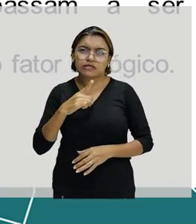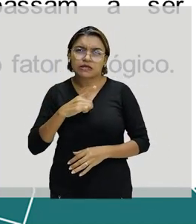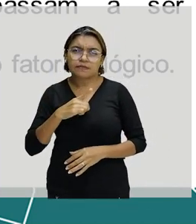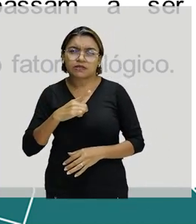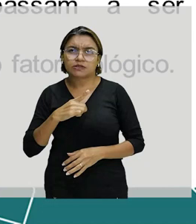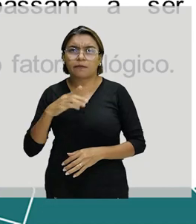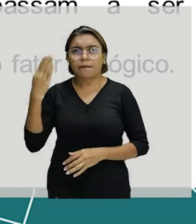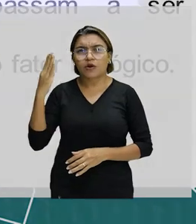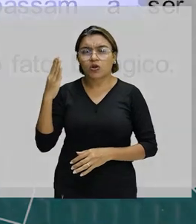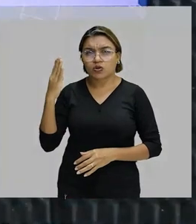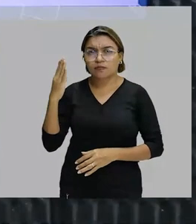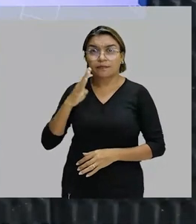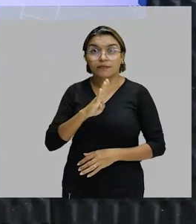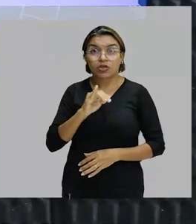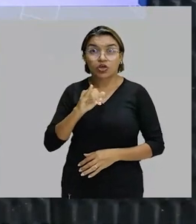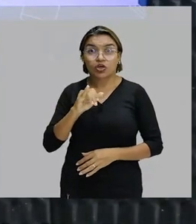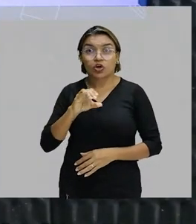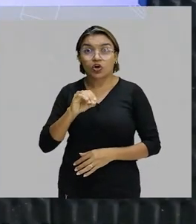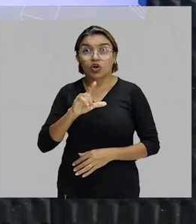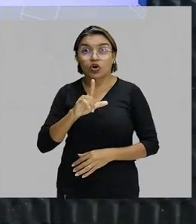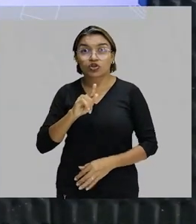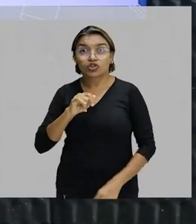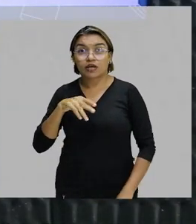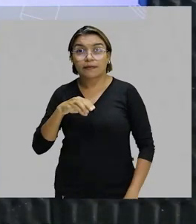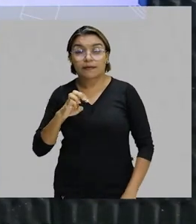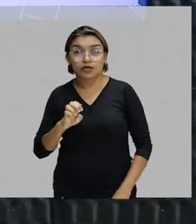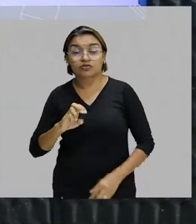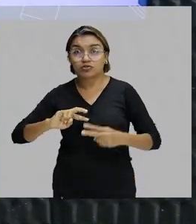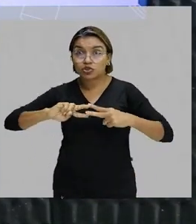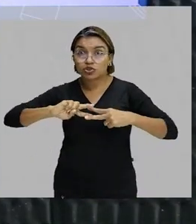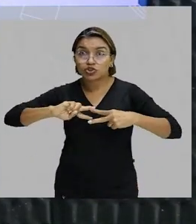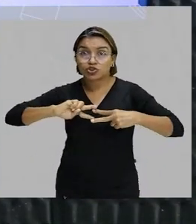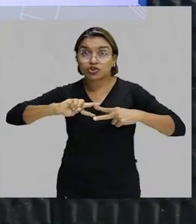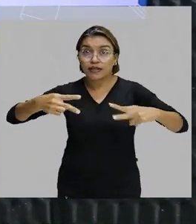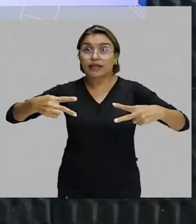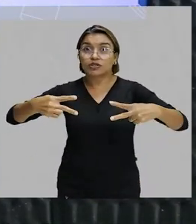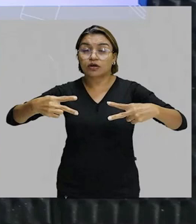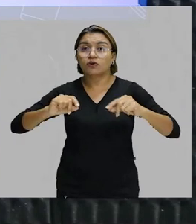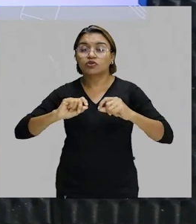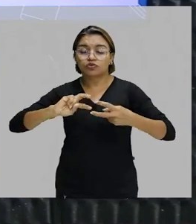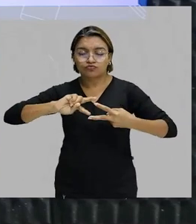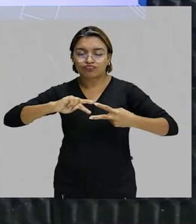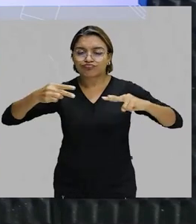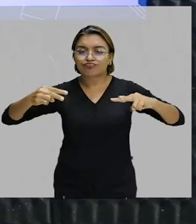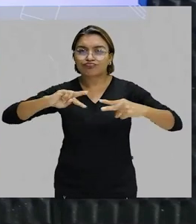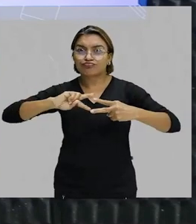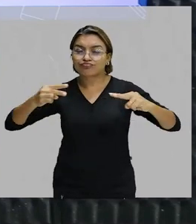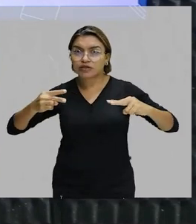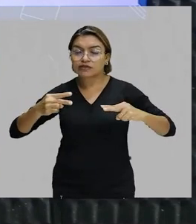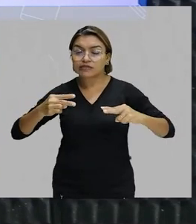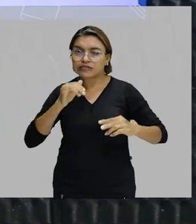biologicamente atenção biologicamente geneticamente uma diferença já entre os grupos